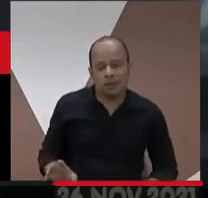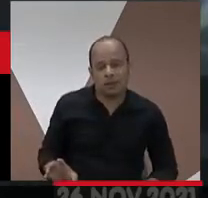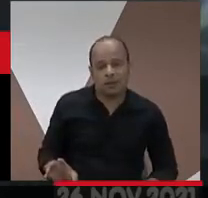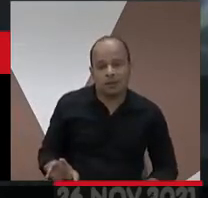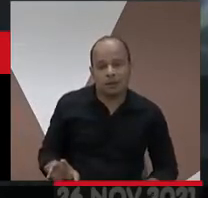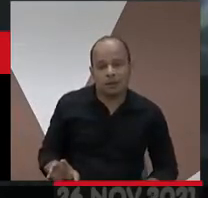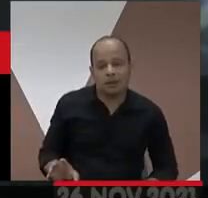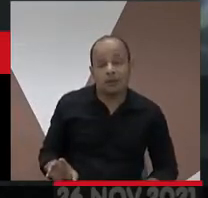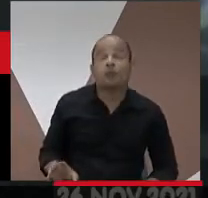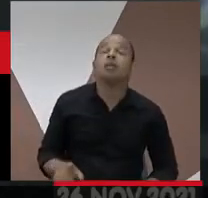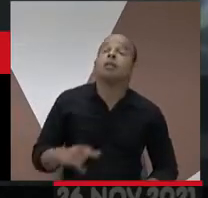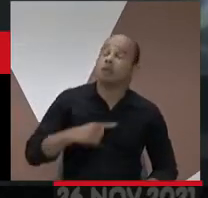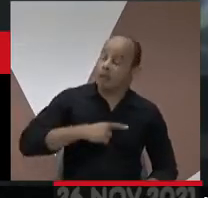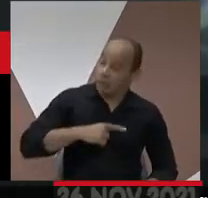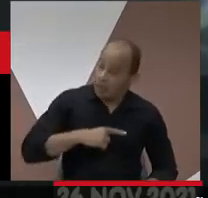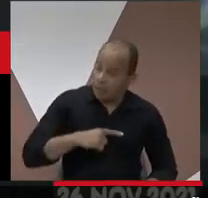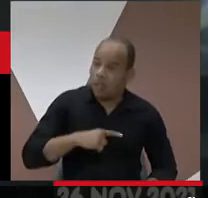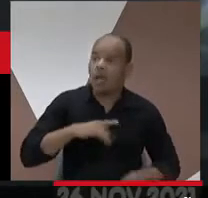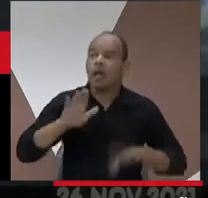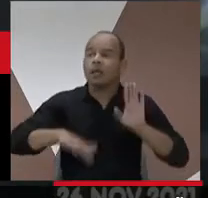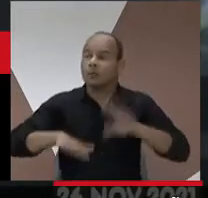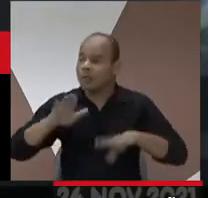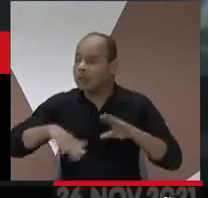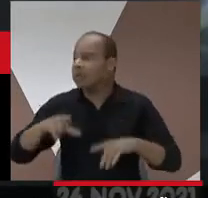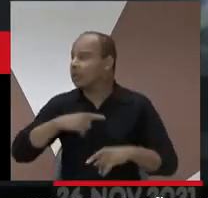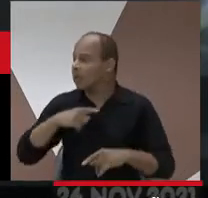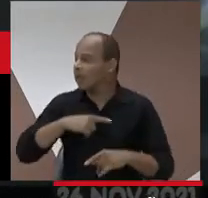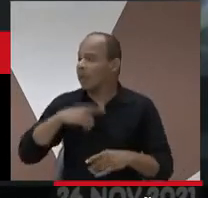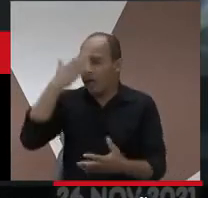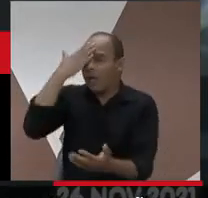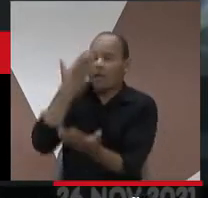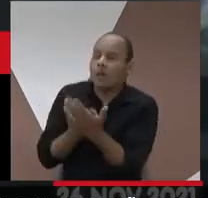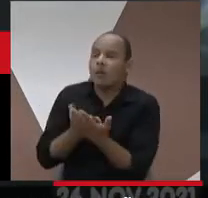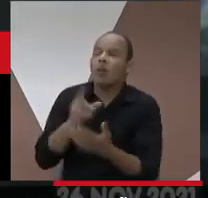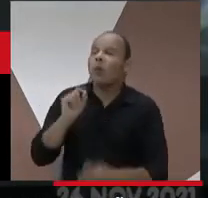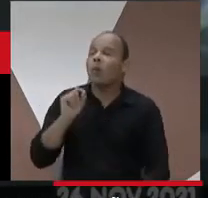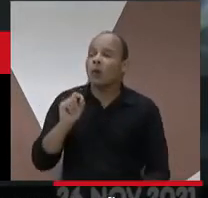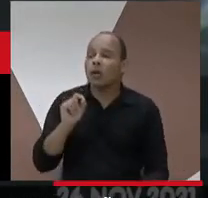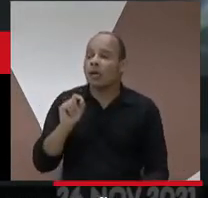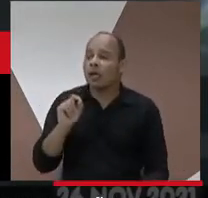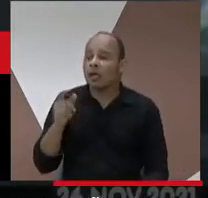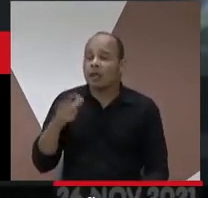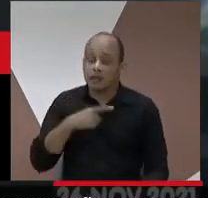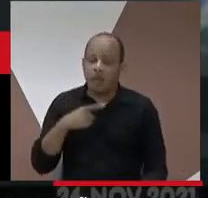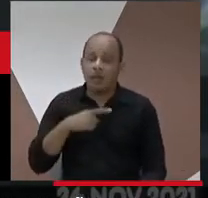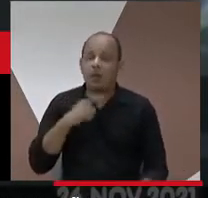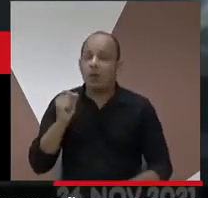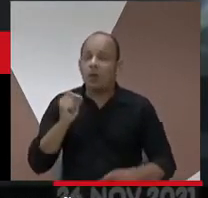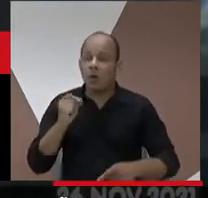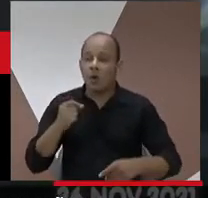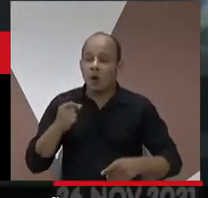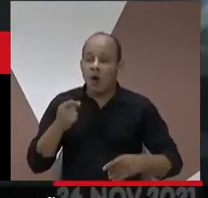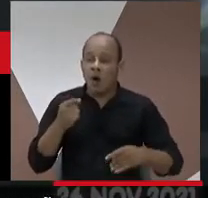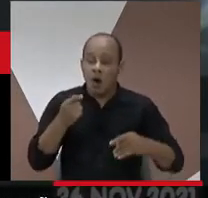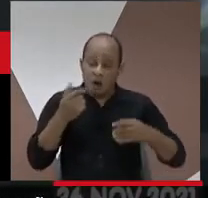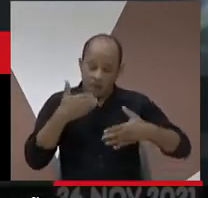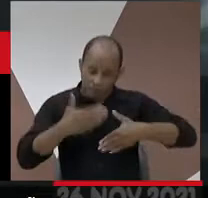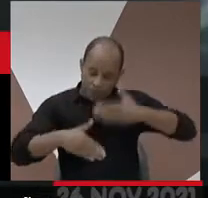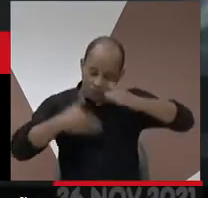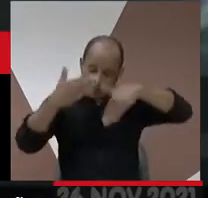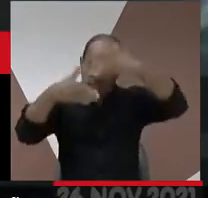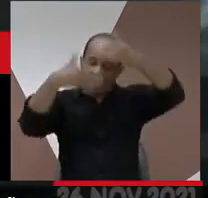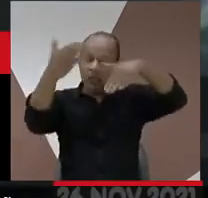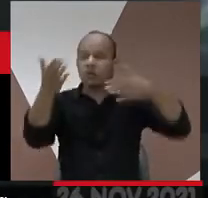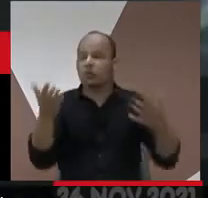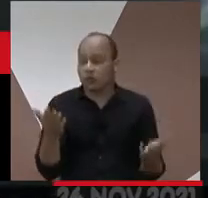custa acreditar que possa se ver, um processo de Rodoanel conduzido apenas pelo interesse do